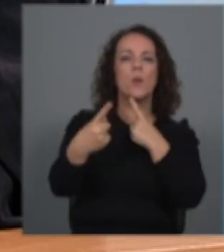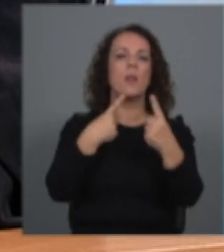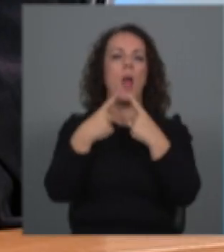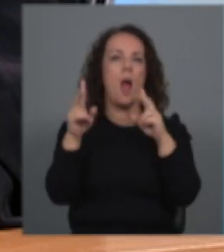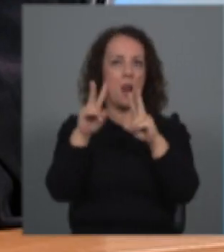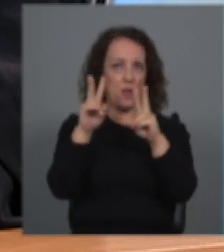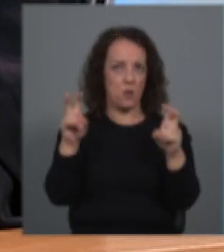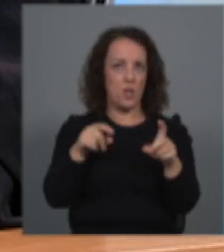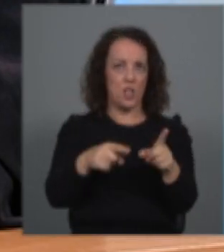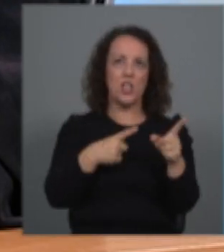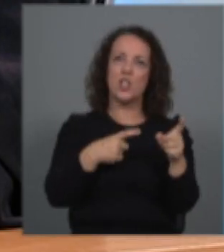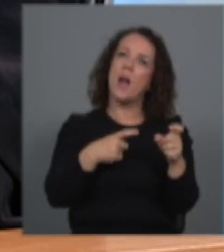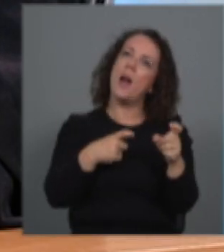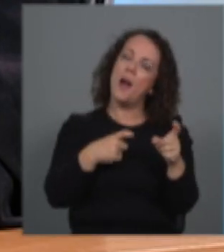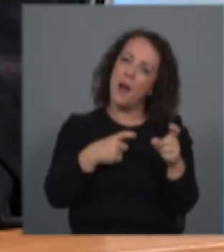das armas